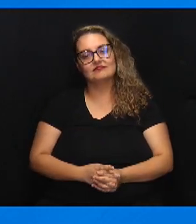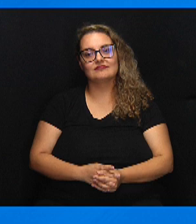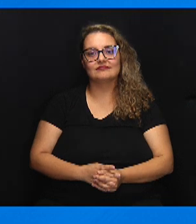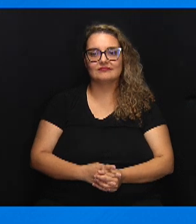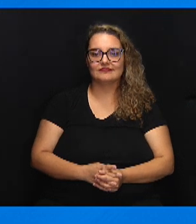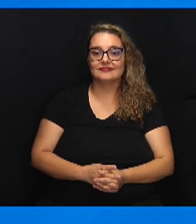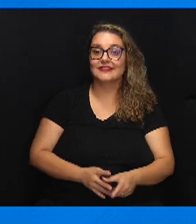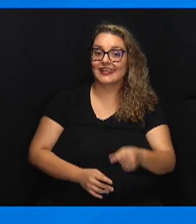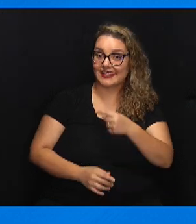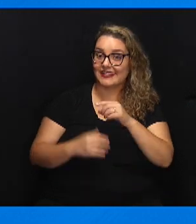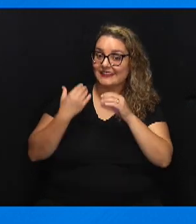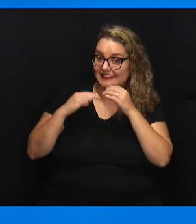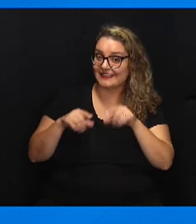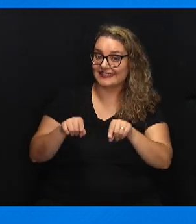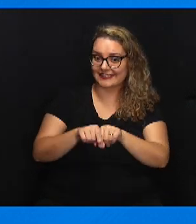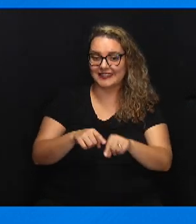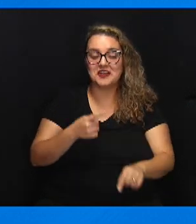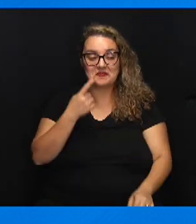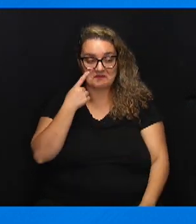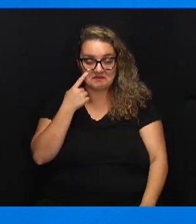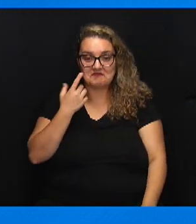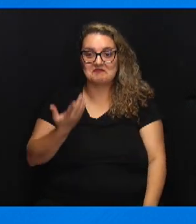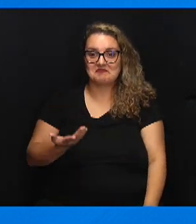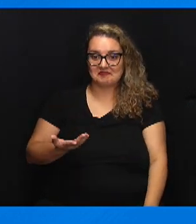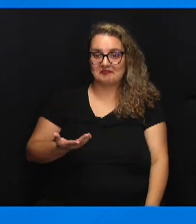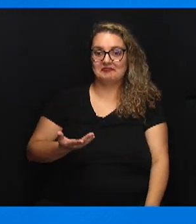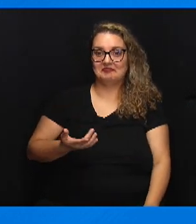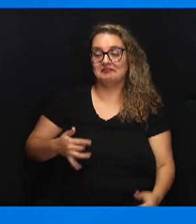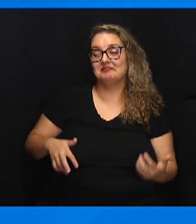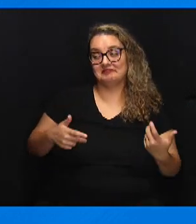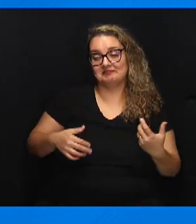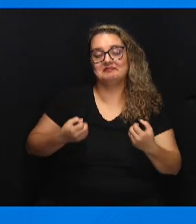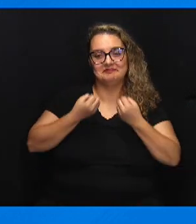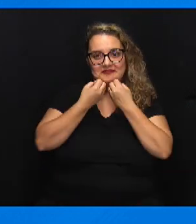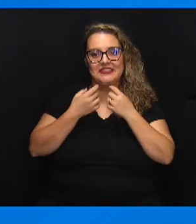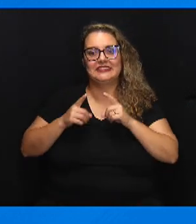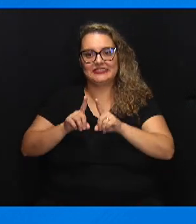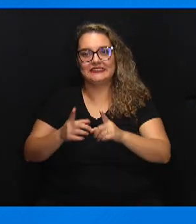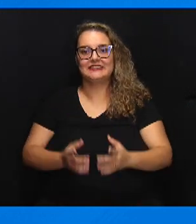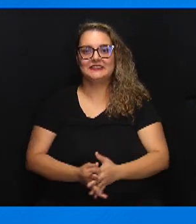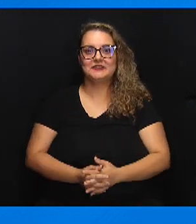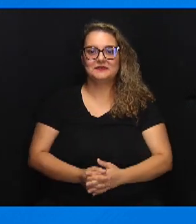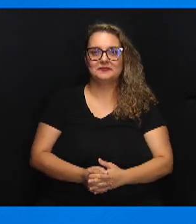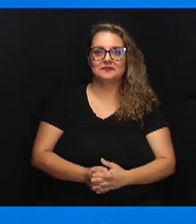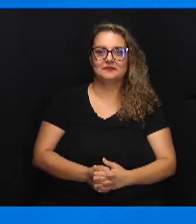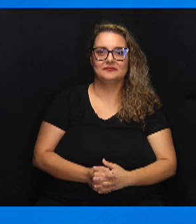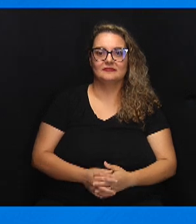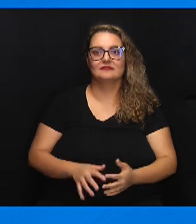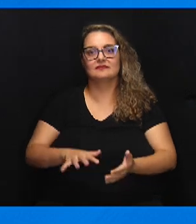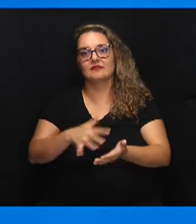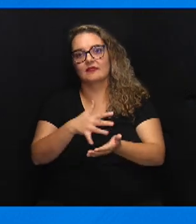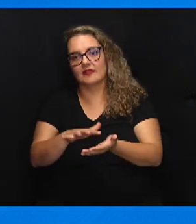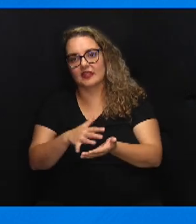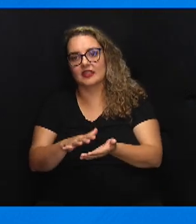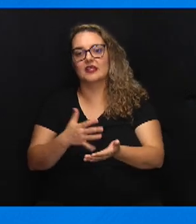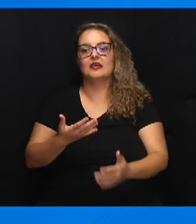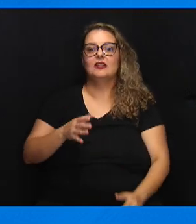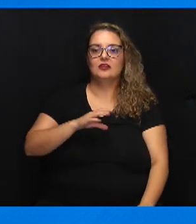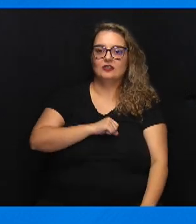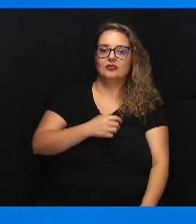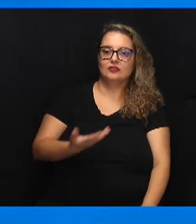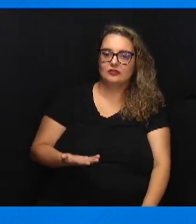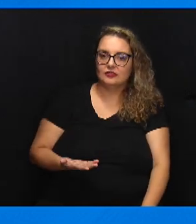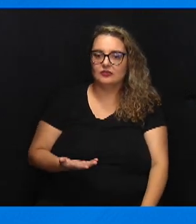Esse aí tô cantando também. Olha, tá bem. Tá aí, Olha, acompanhado. bem. Aqui. Eu gosto de samba, né? Gosto Tá. da